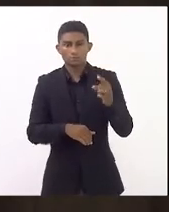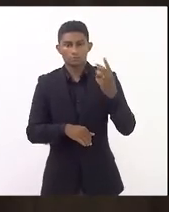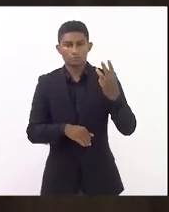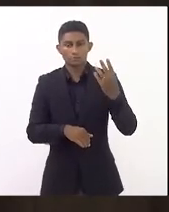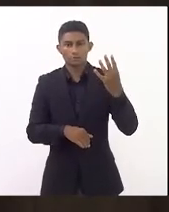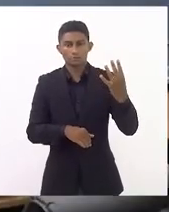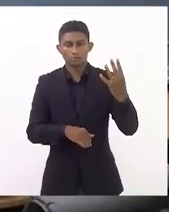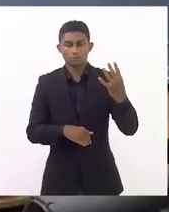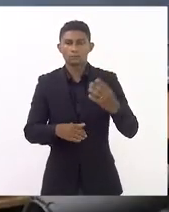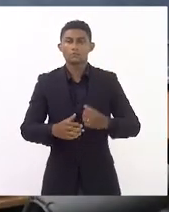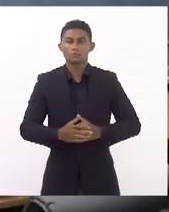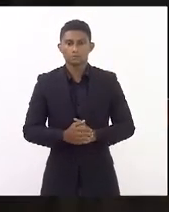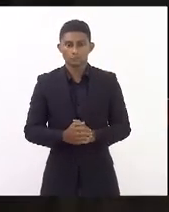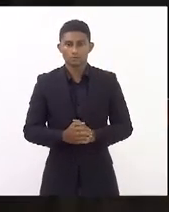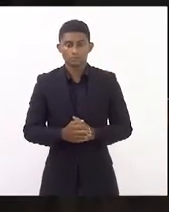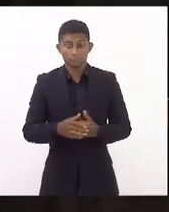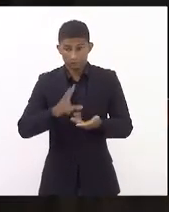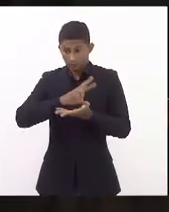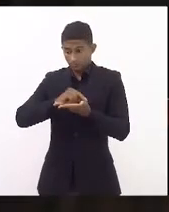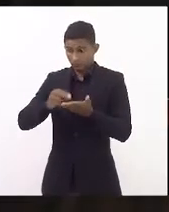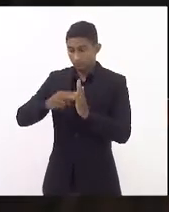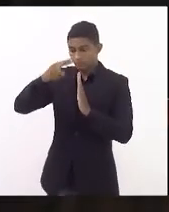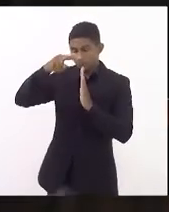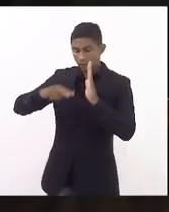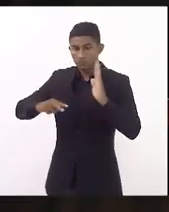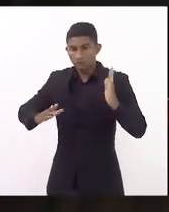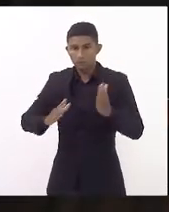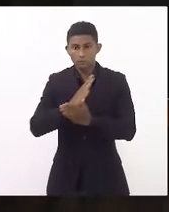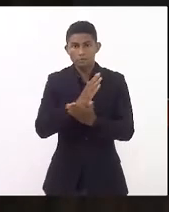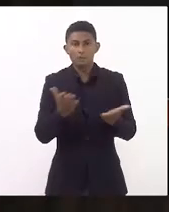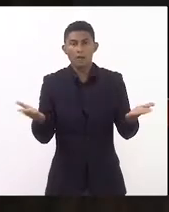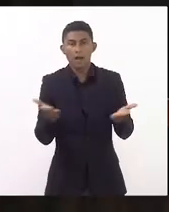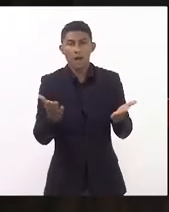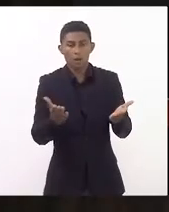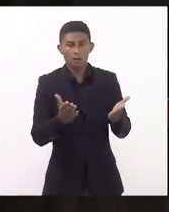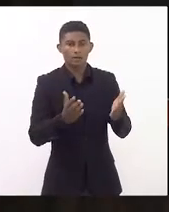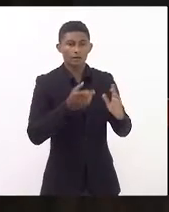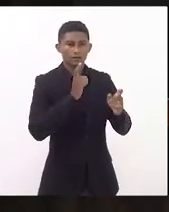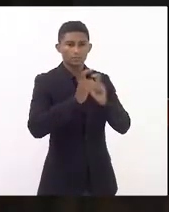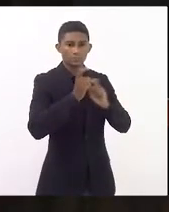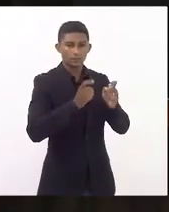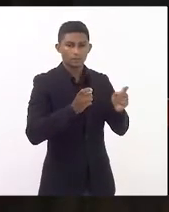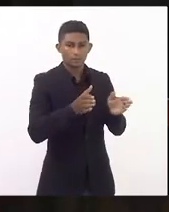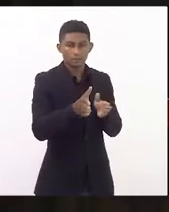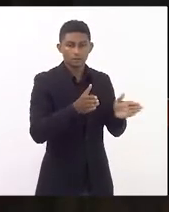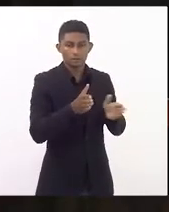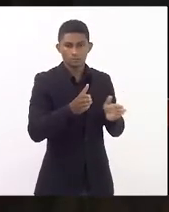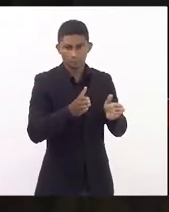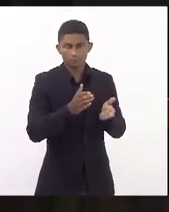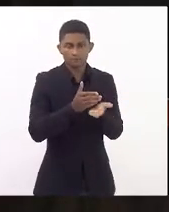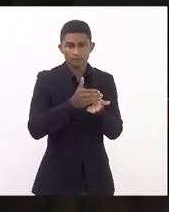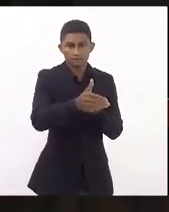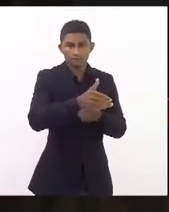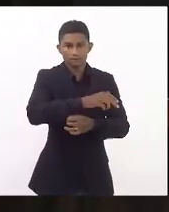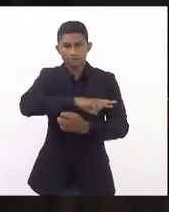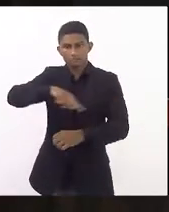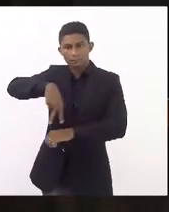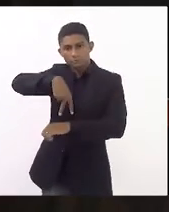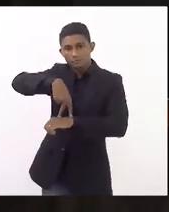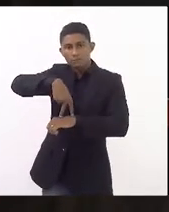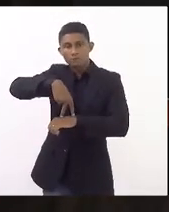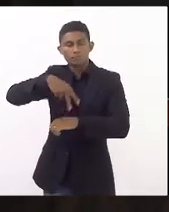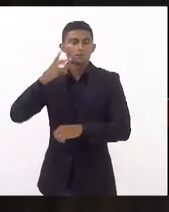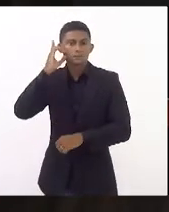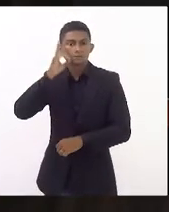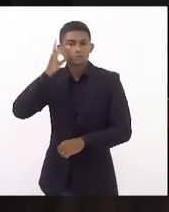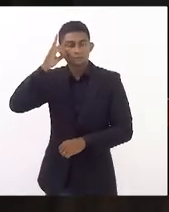34 minutos. Lida e aprovada a ata, passe seu expediente inicial com o primeiro orador escrito, o nobre deputado